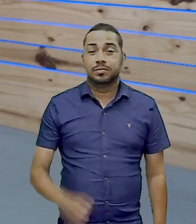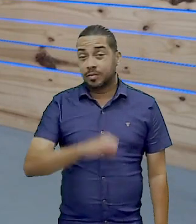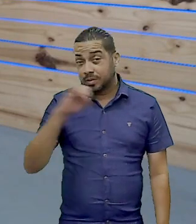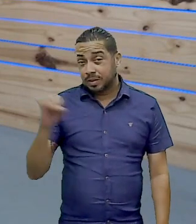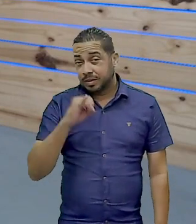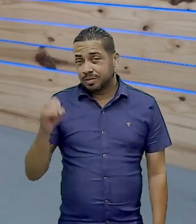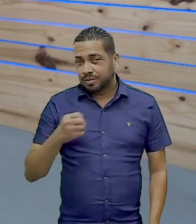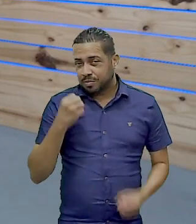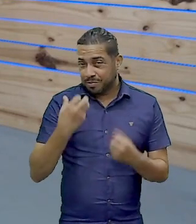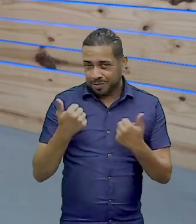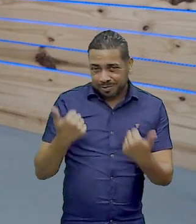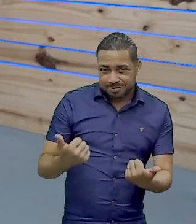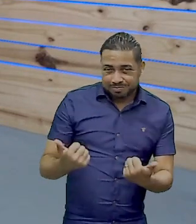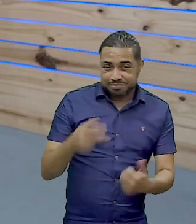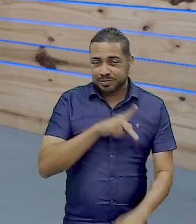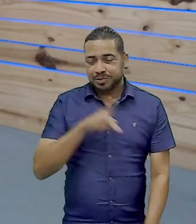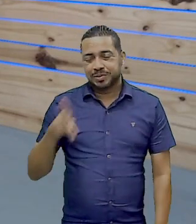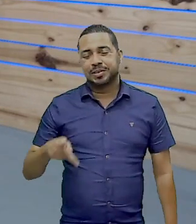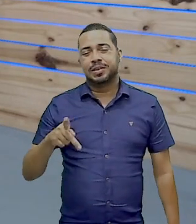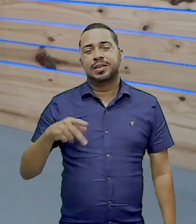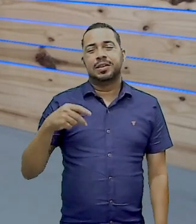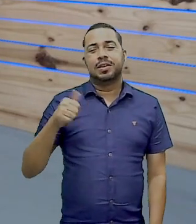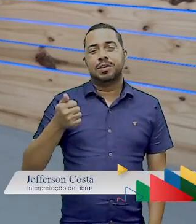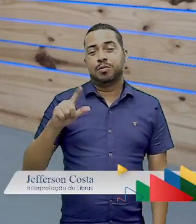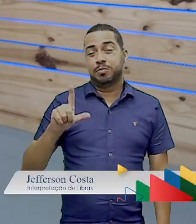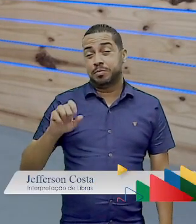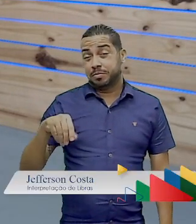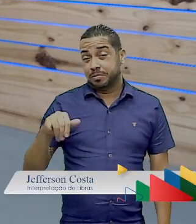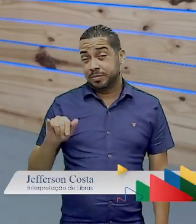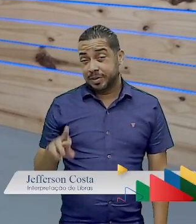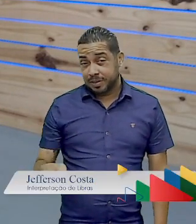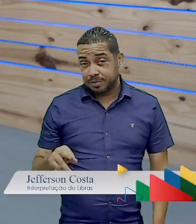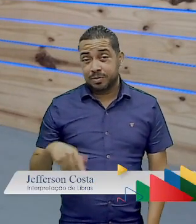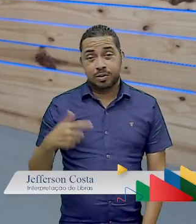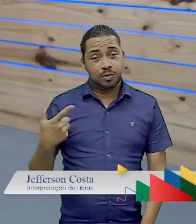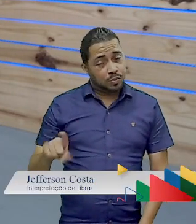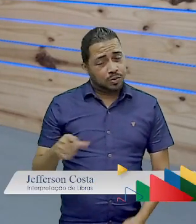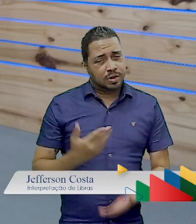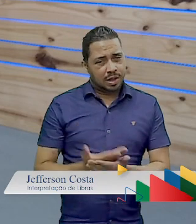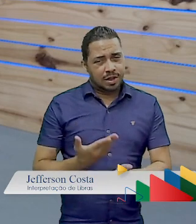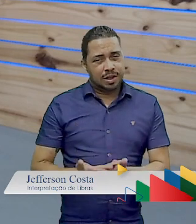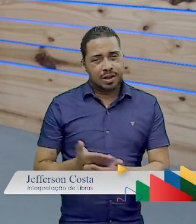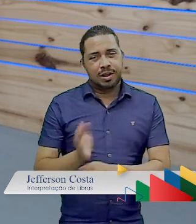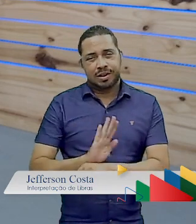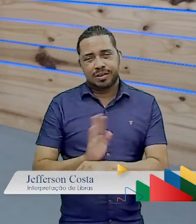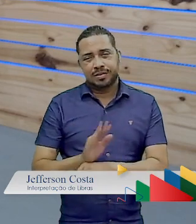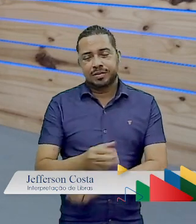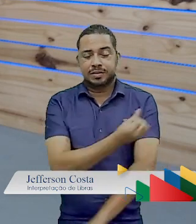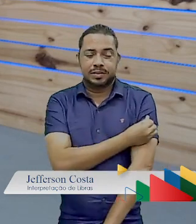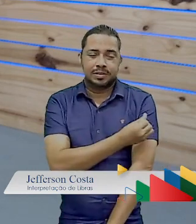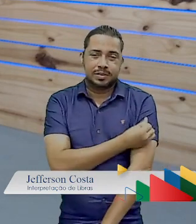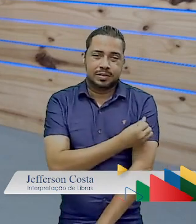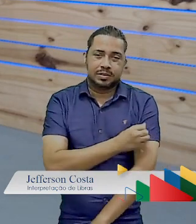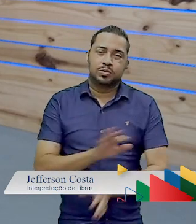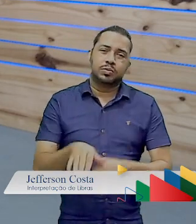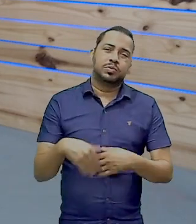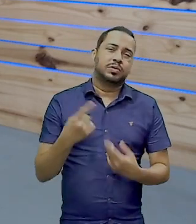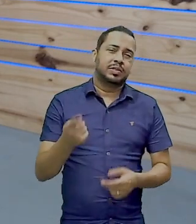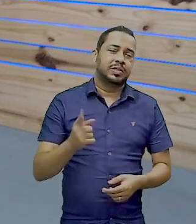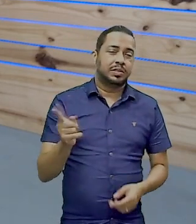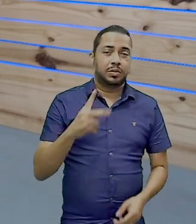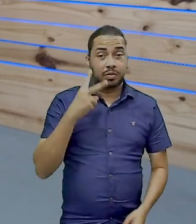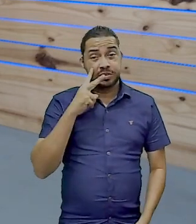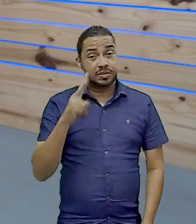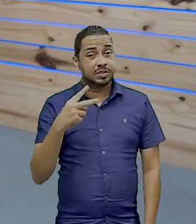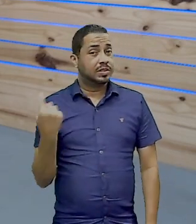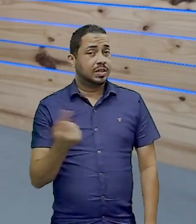Olá pessoal, tudo bem? Professor Almiserpa aqui de volta para mais uma videoaula com você do sexto ano, ou vocês que não nos